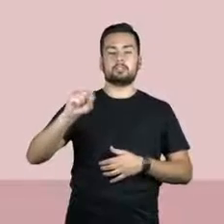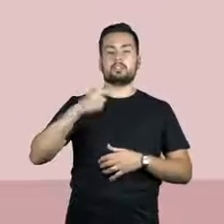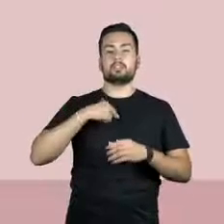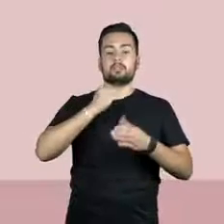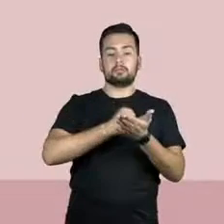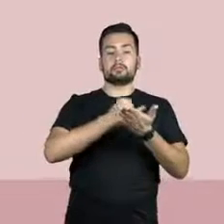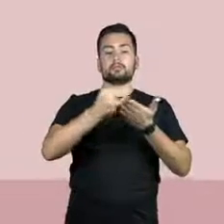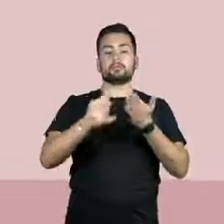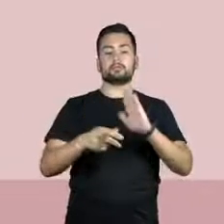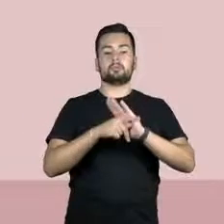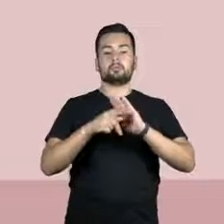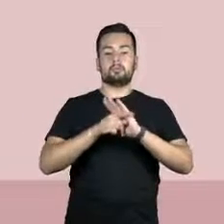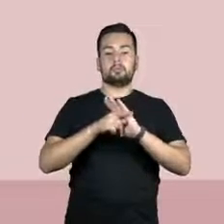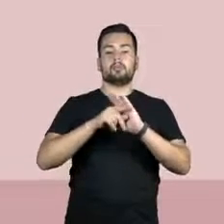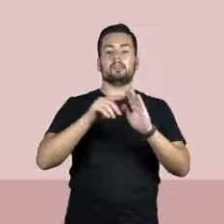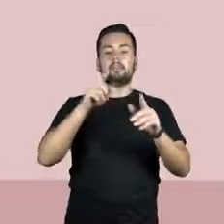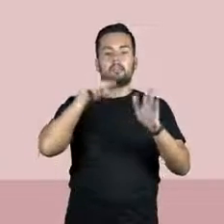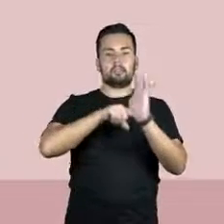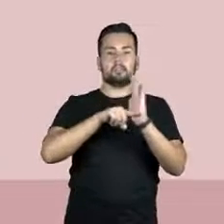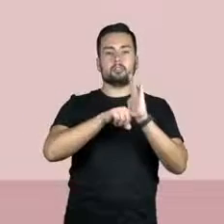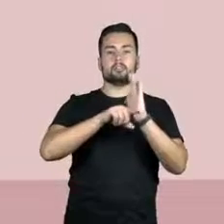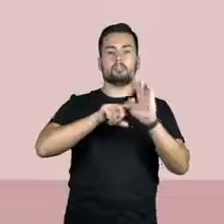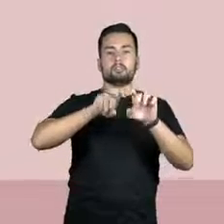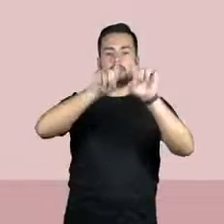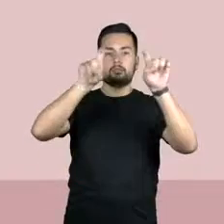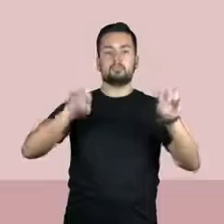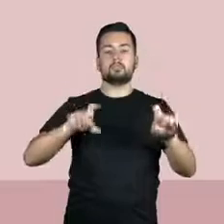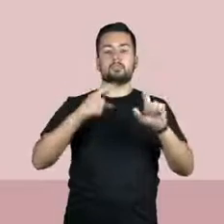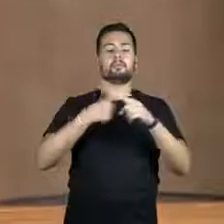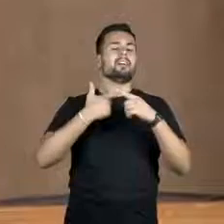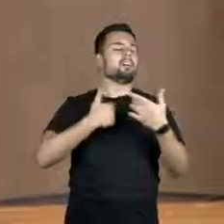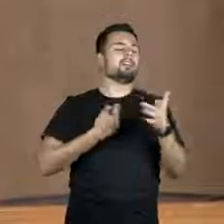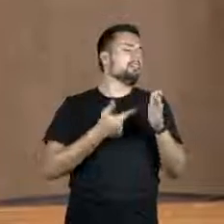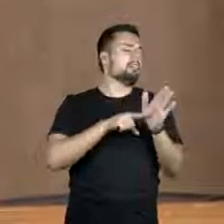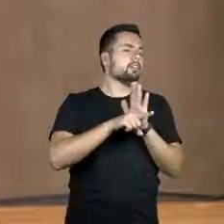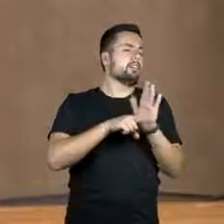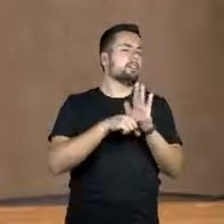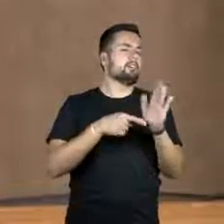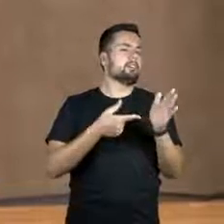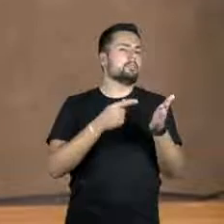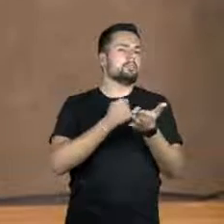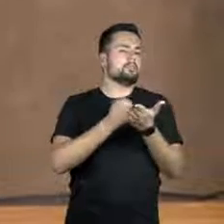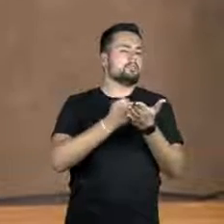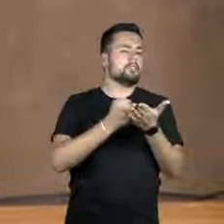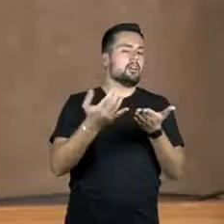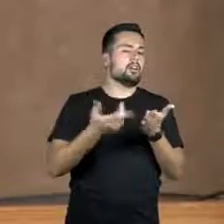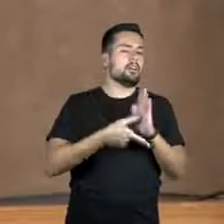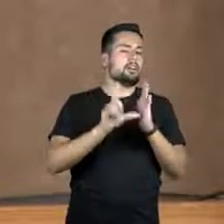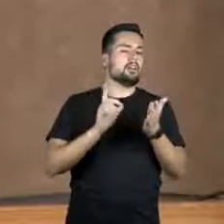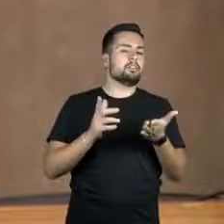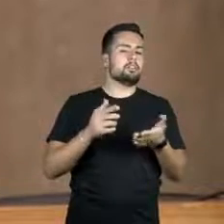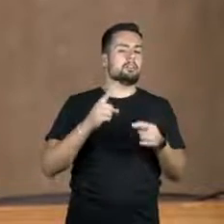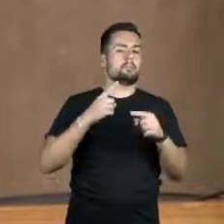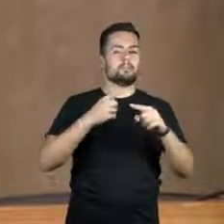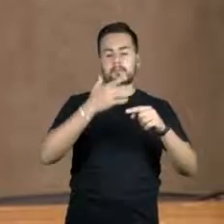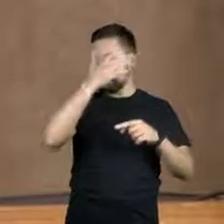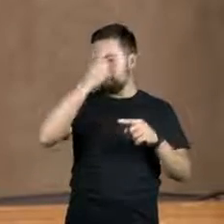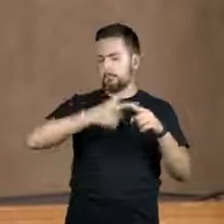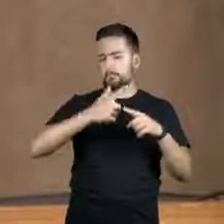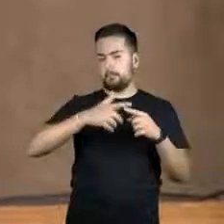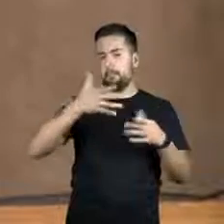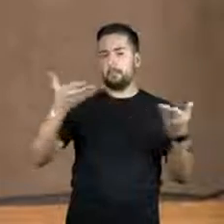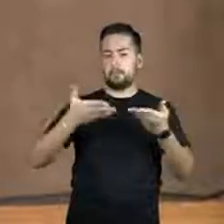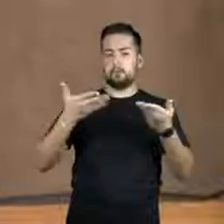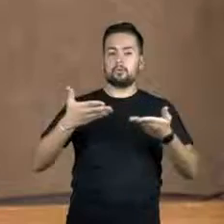à análise computacional, né? Por que eu vou fazer essa introdução? Porque atualmente no mercado profissional, né, quem é profissional talvez, né, não